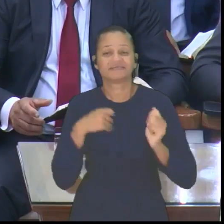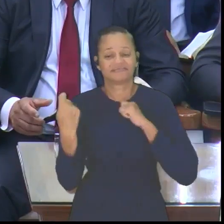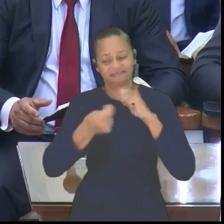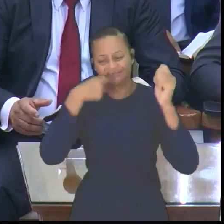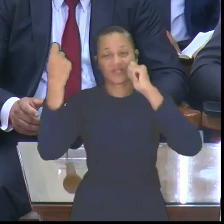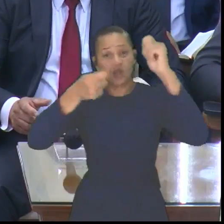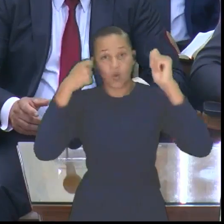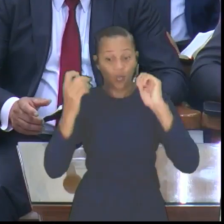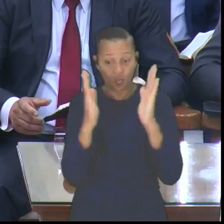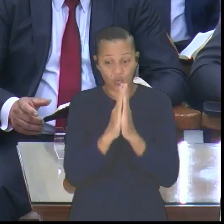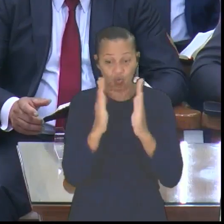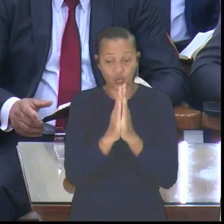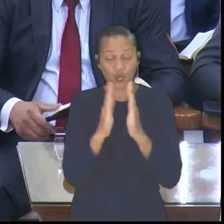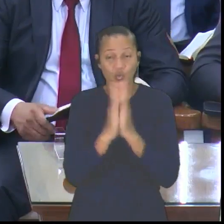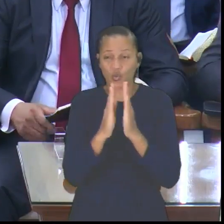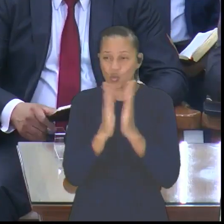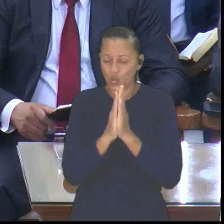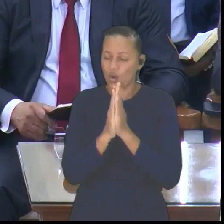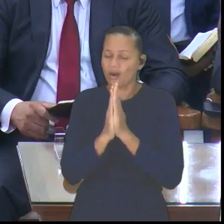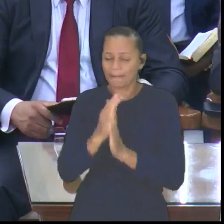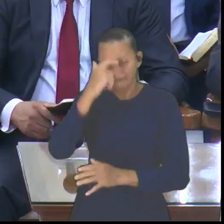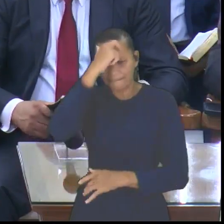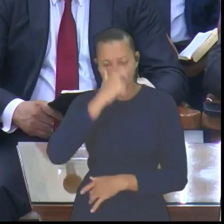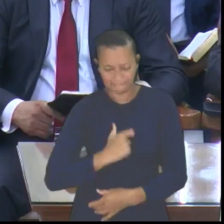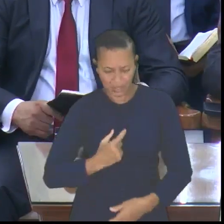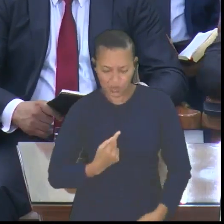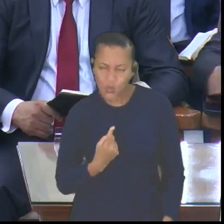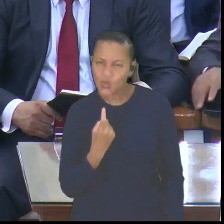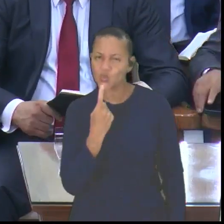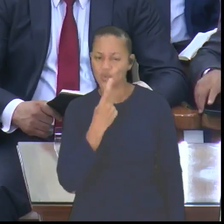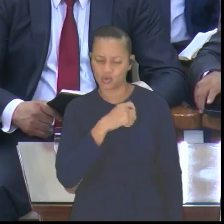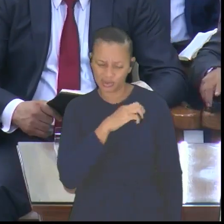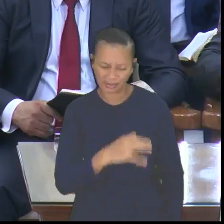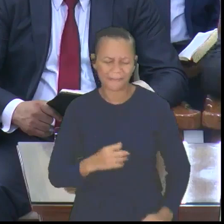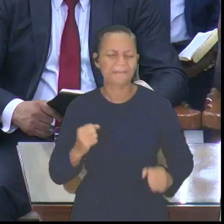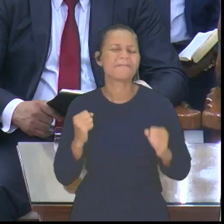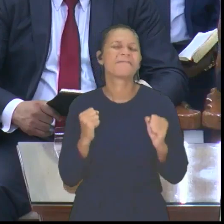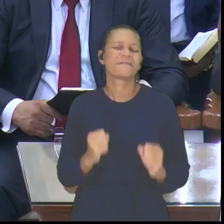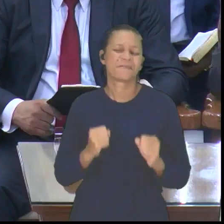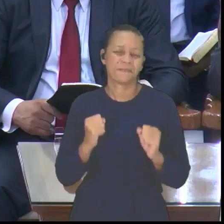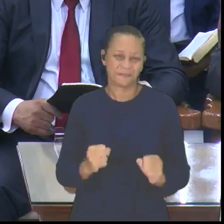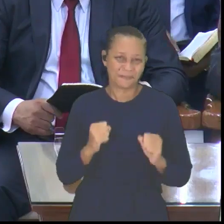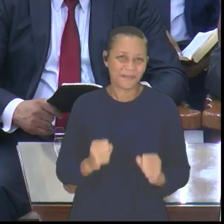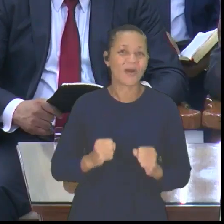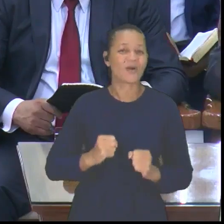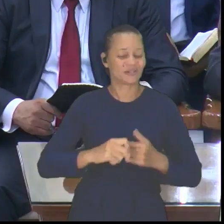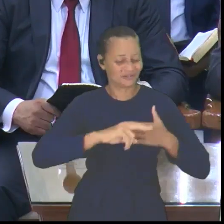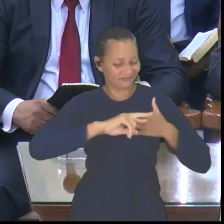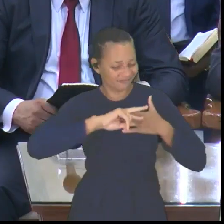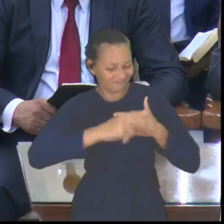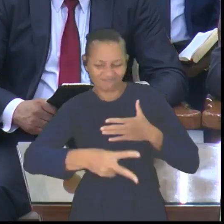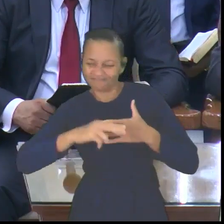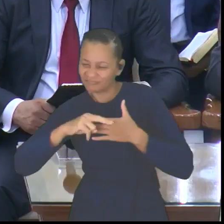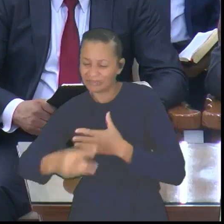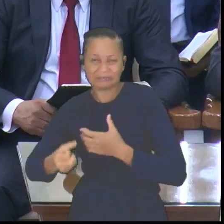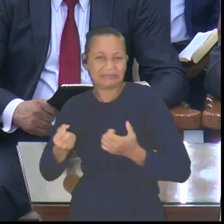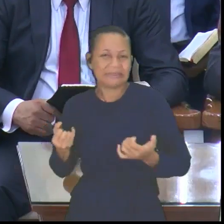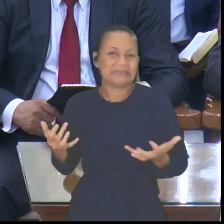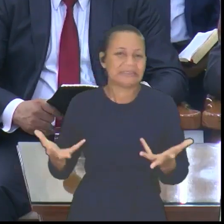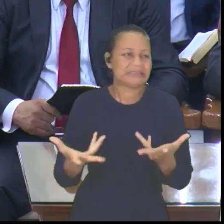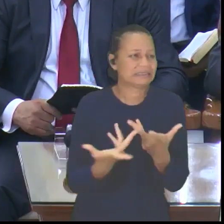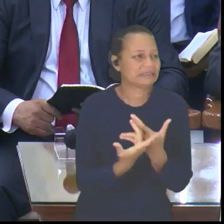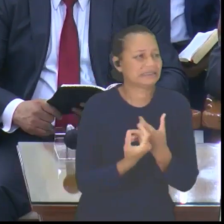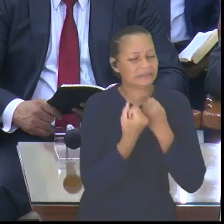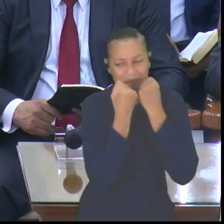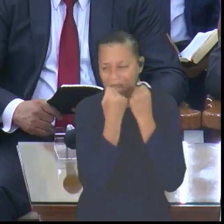Aleluia! A oração feita por um justo, ela pode muito em seus efeitos. Quando a coisa